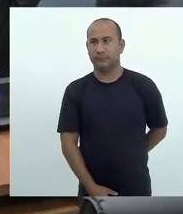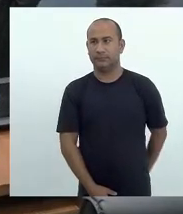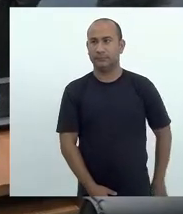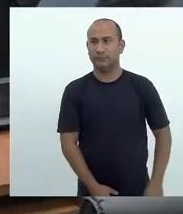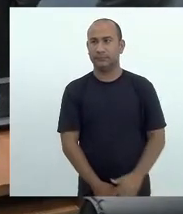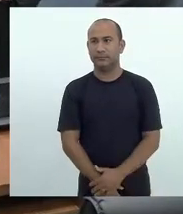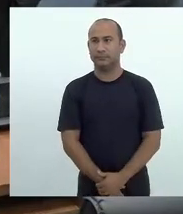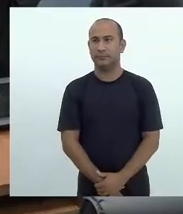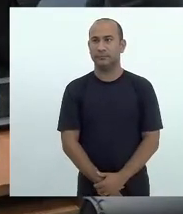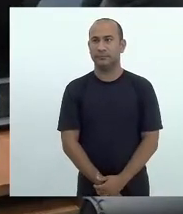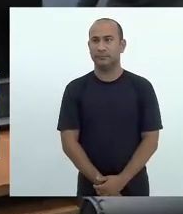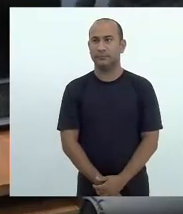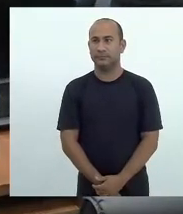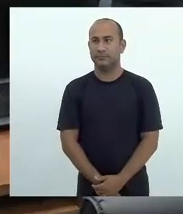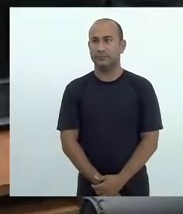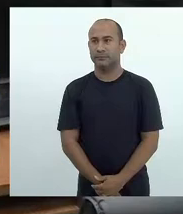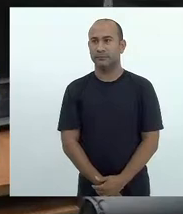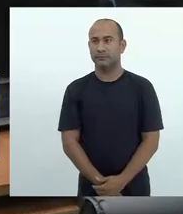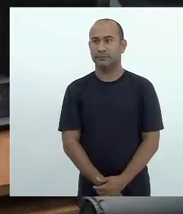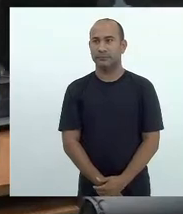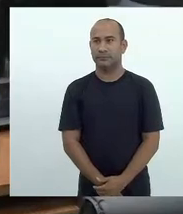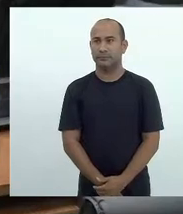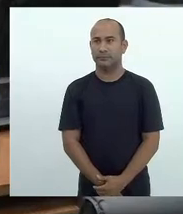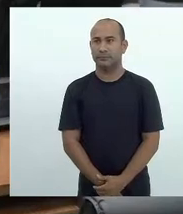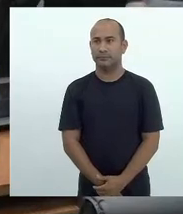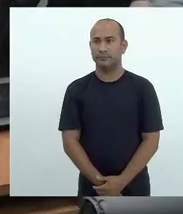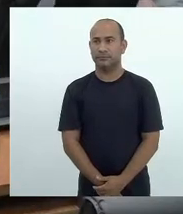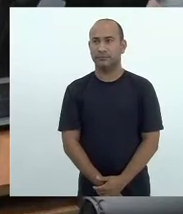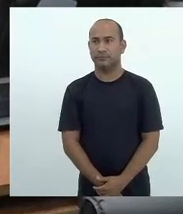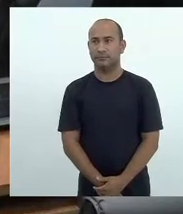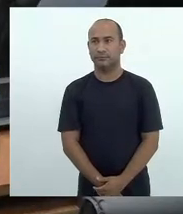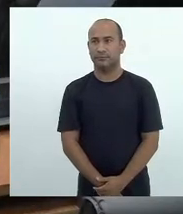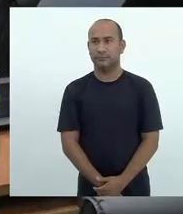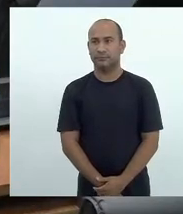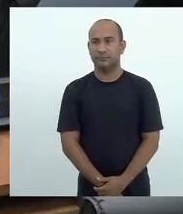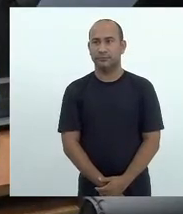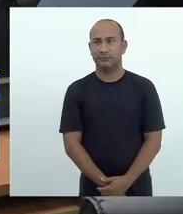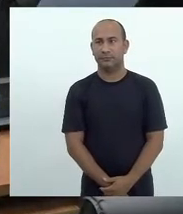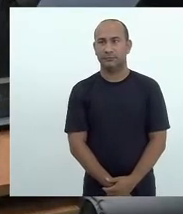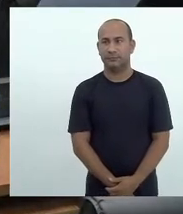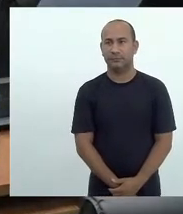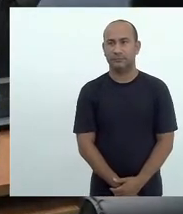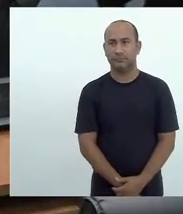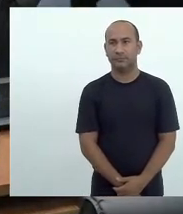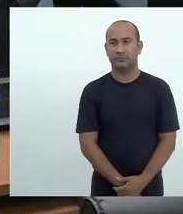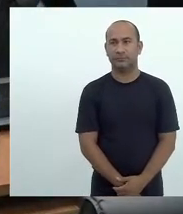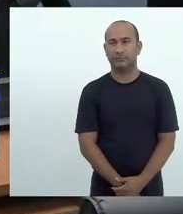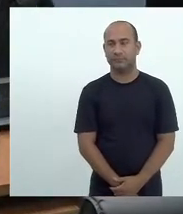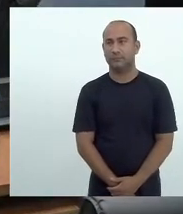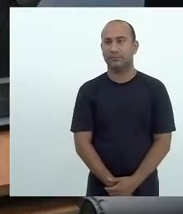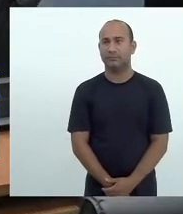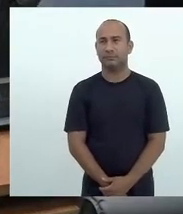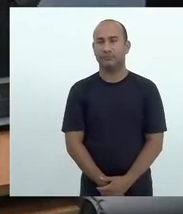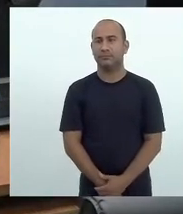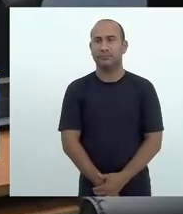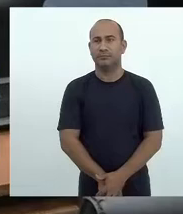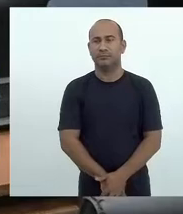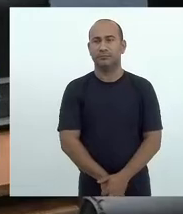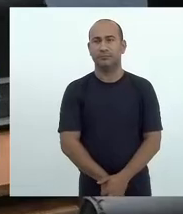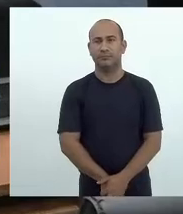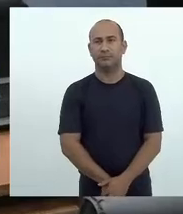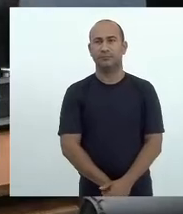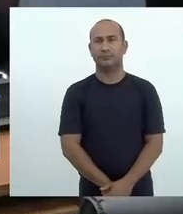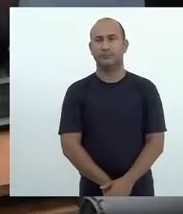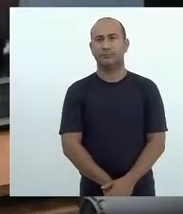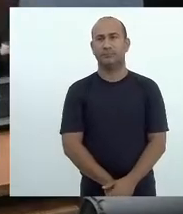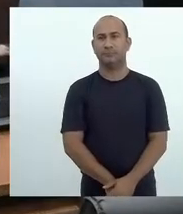Pois é, Marquinho. Aí, crise de Estado. Aí, você que está me escutando. Coisa que rola, né? Como? Mas aí, eu quero